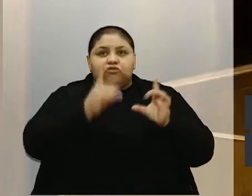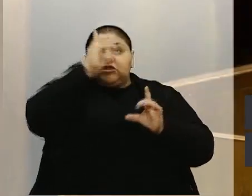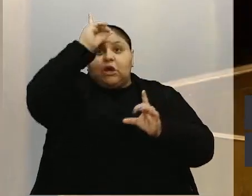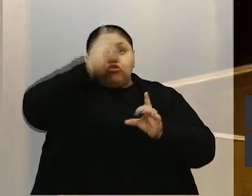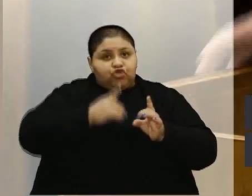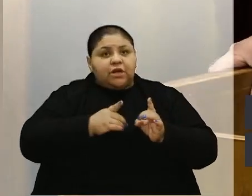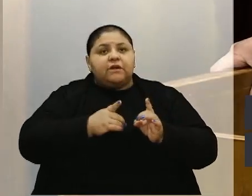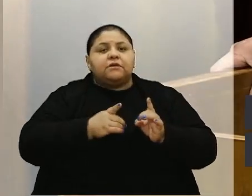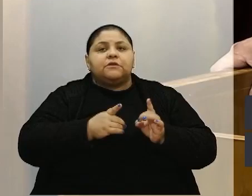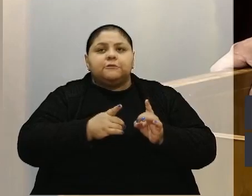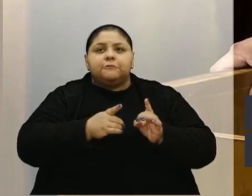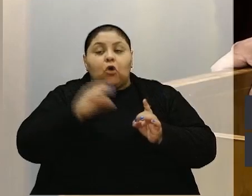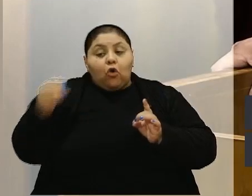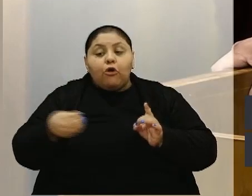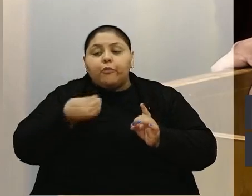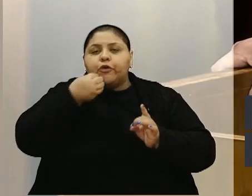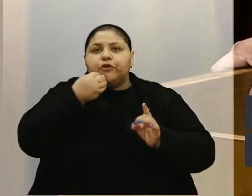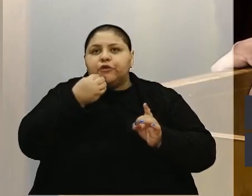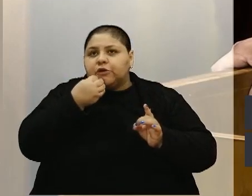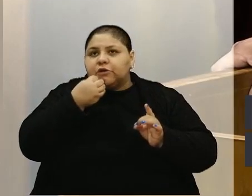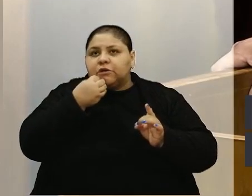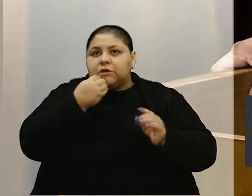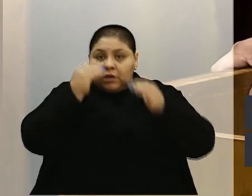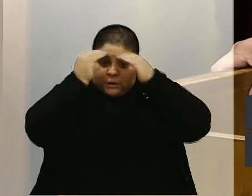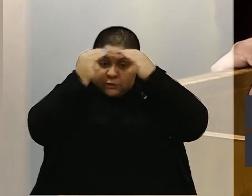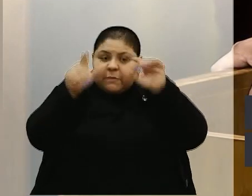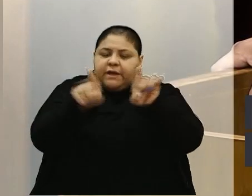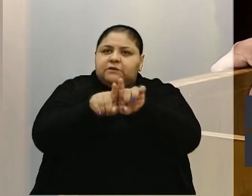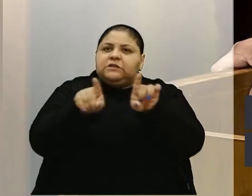A democracia nos dá oportunidade. Para prefeito também.